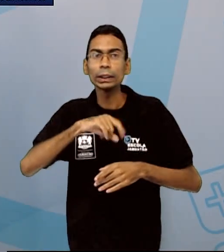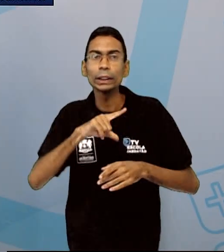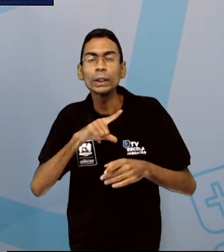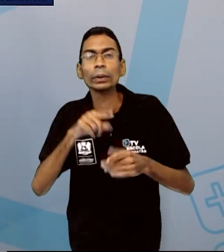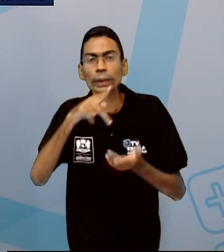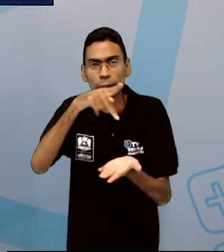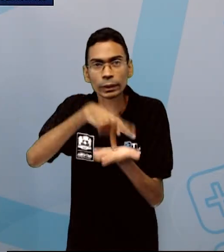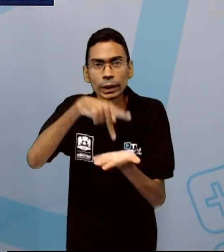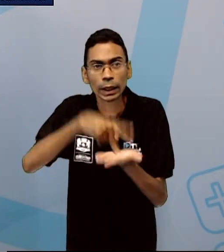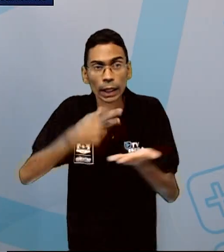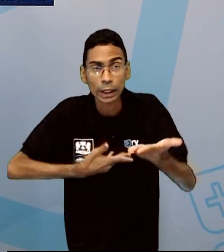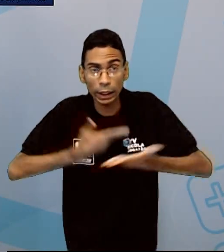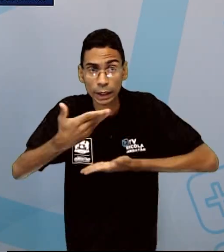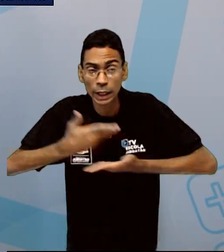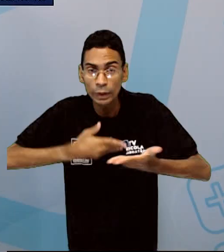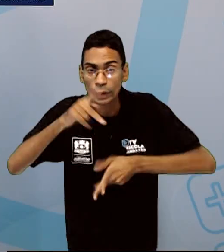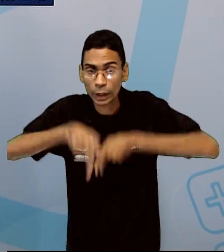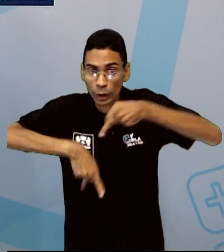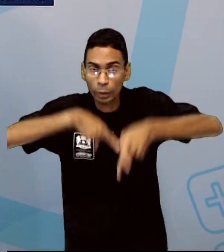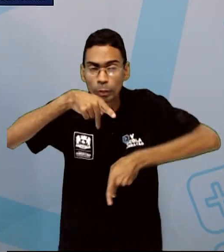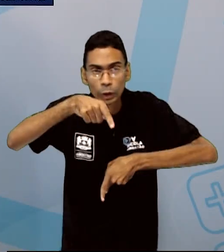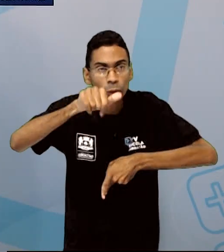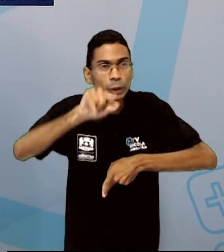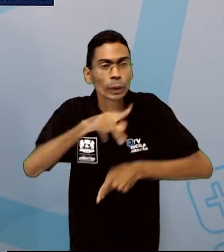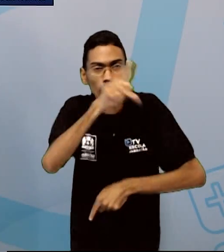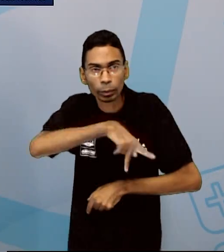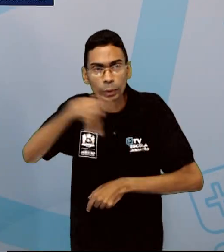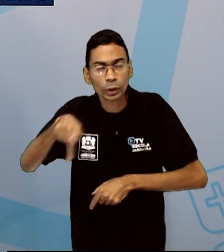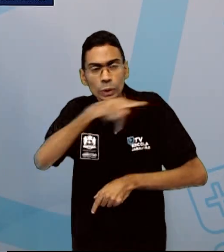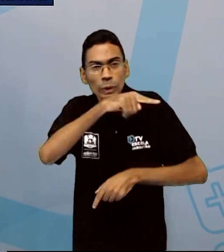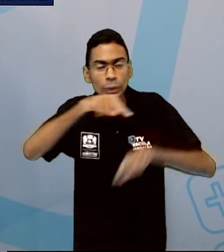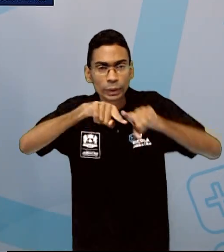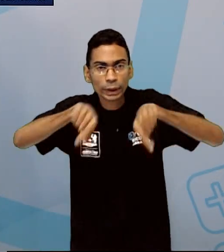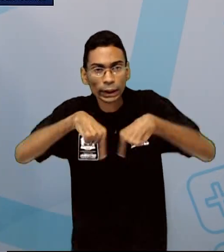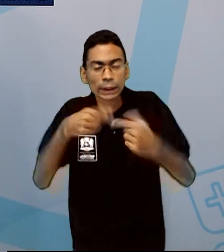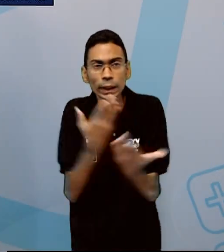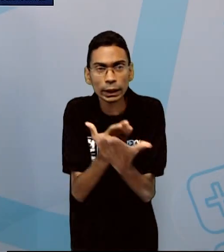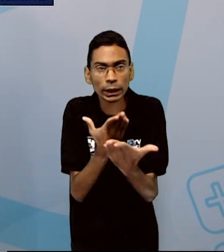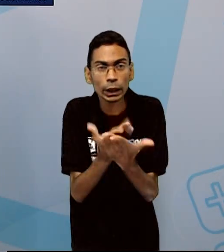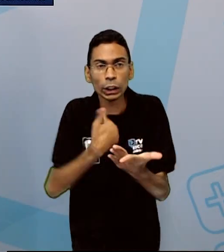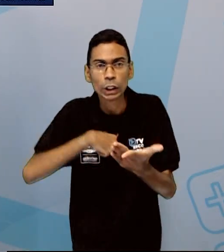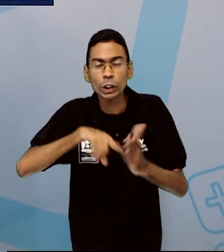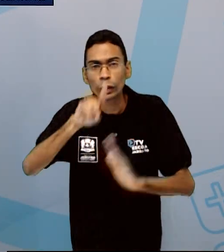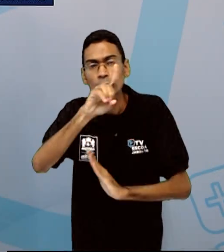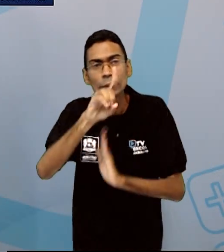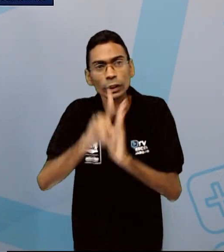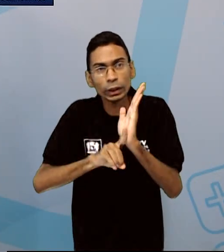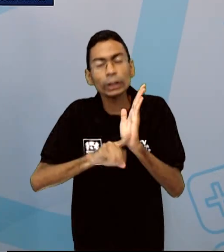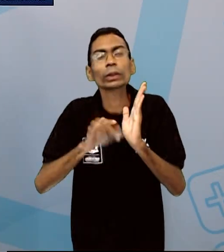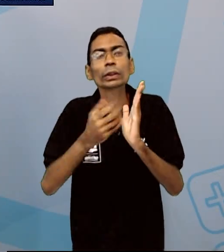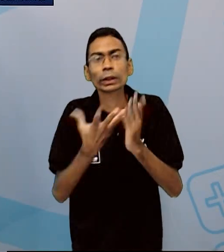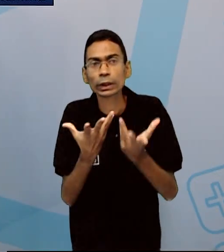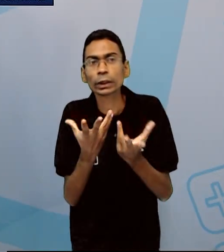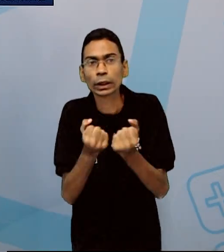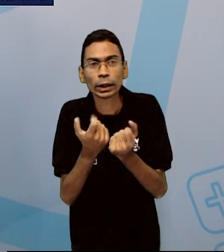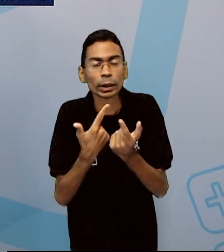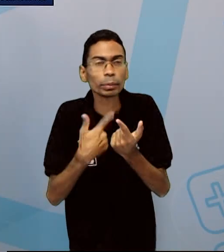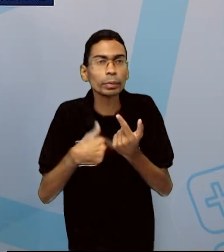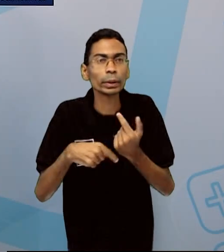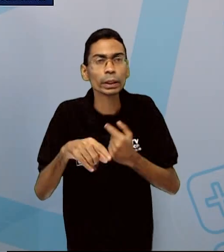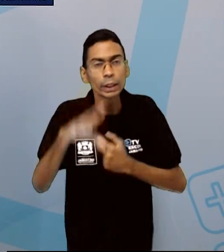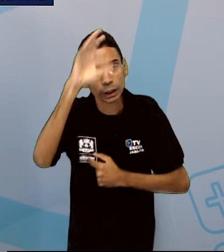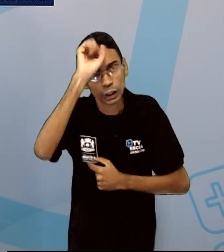servir ao público enquanto professora na sala de aula. E você tem o direito de receber essas aulas. Estamos nesse